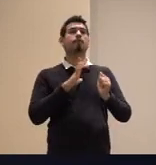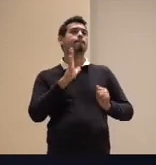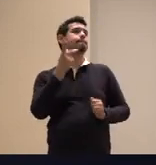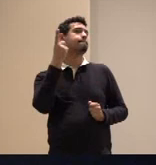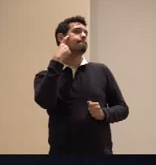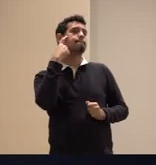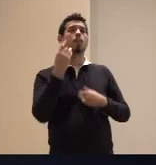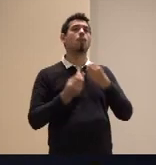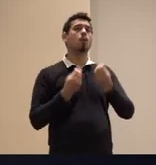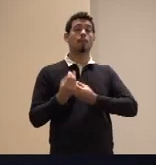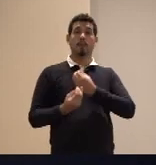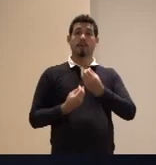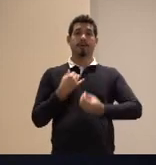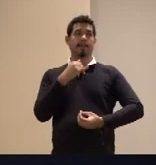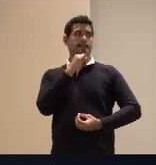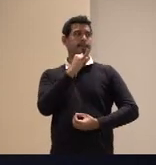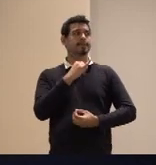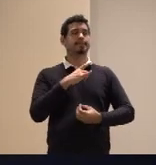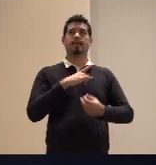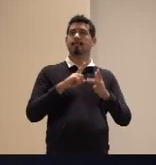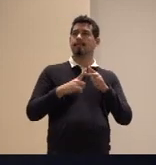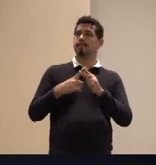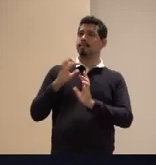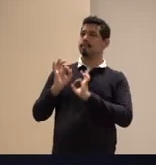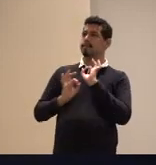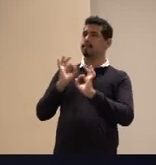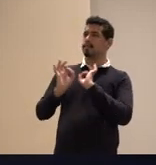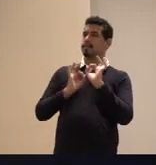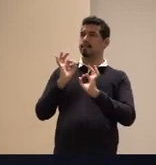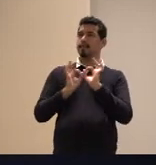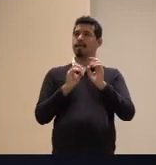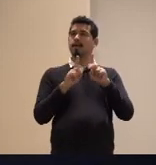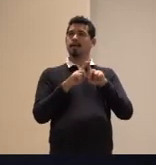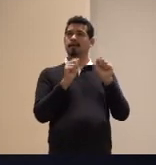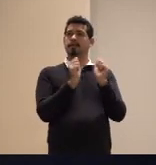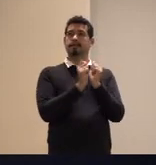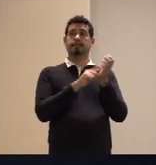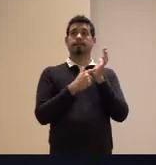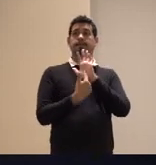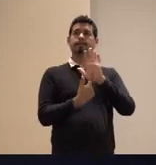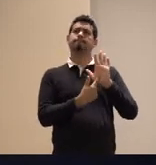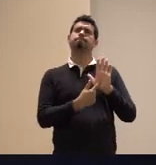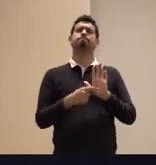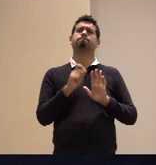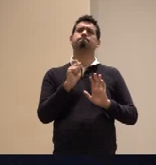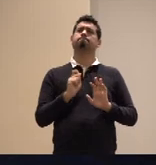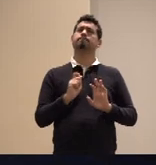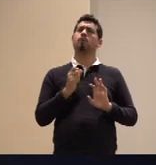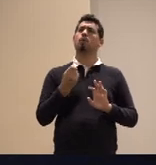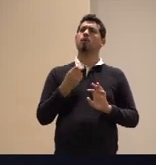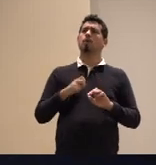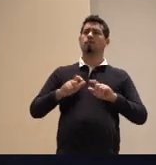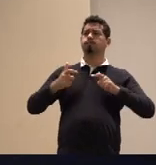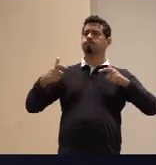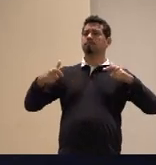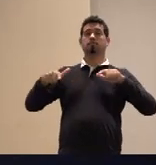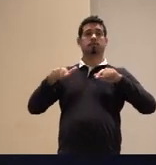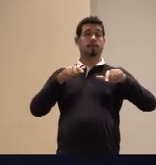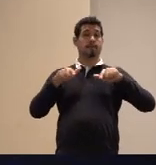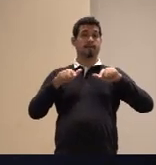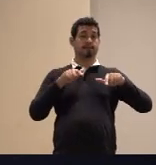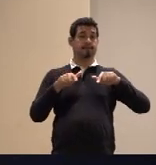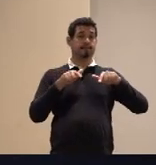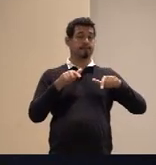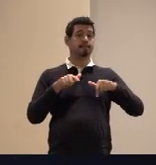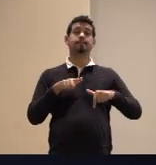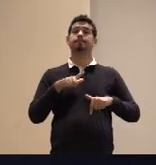O reordenamento foi pensado, né, como uma ou reordenamento, essa resolução ela traz ou reordenamento ou a expansão do serviço, né?